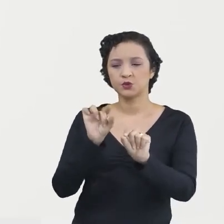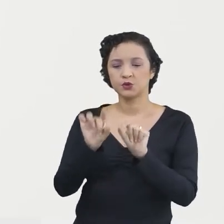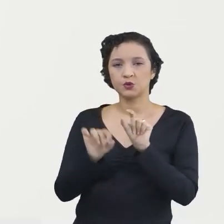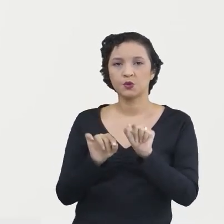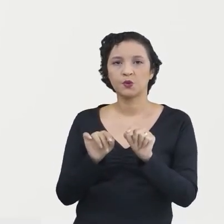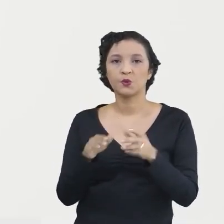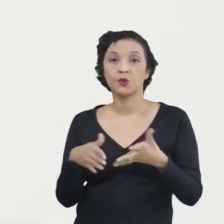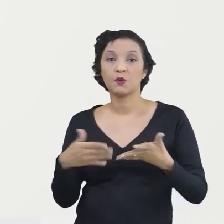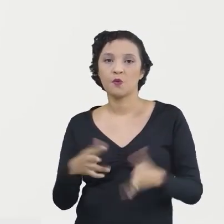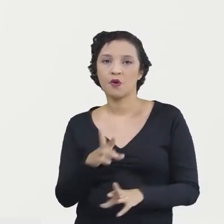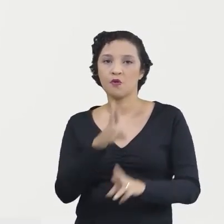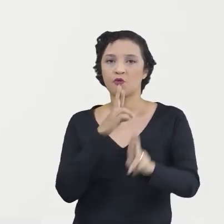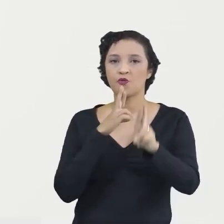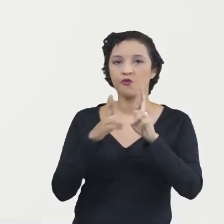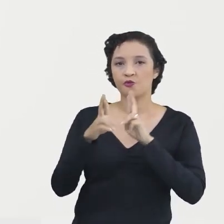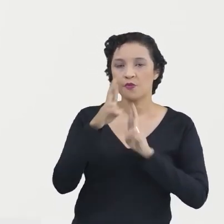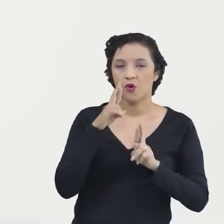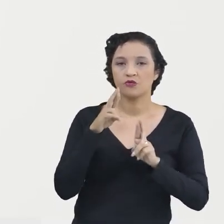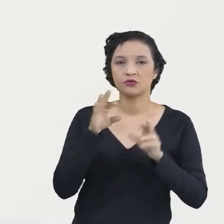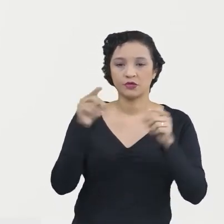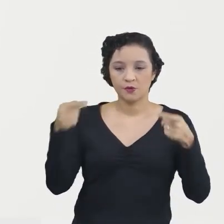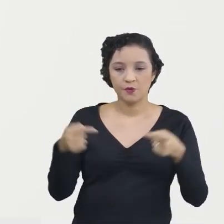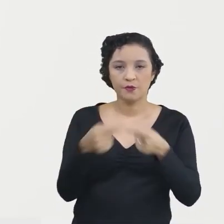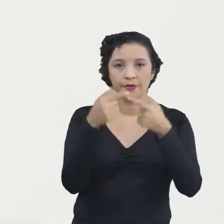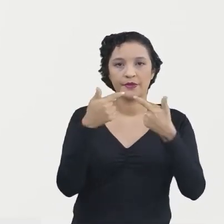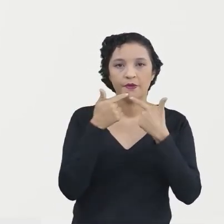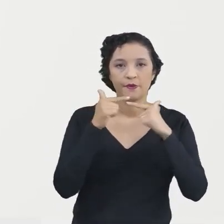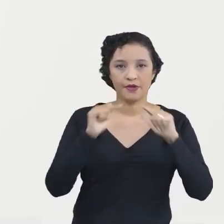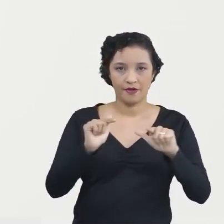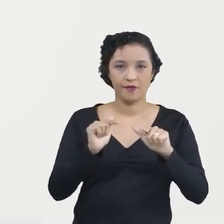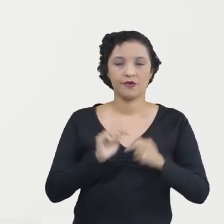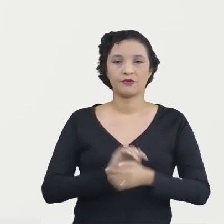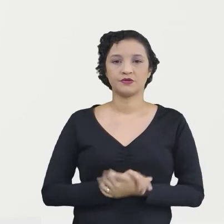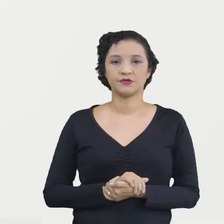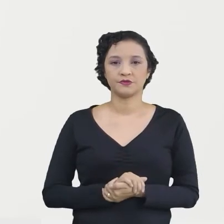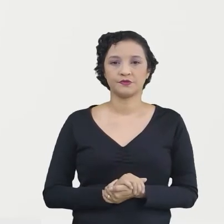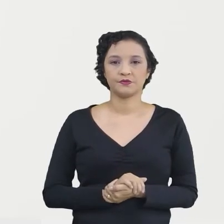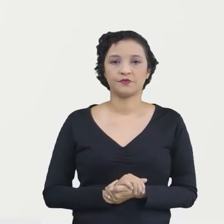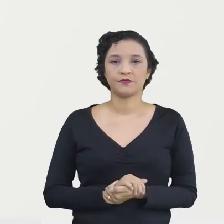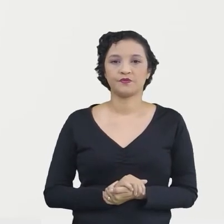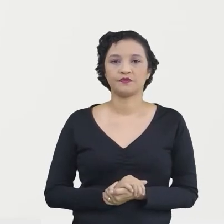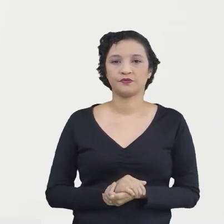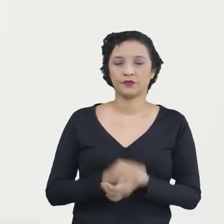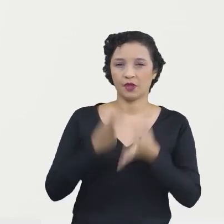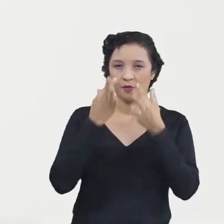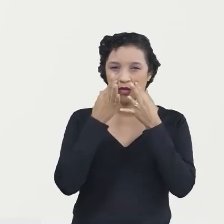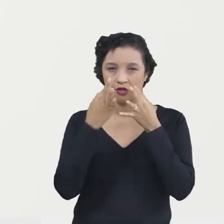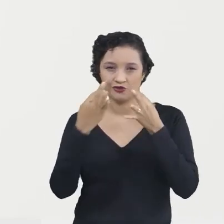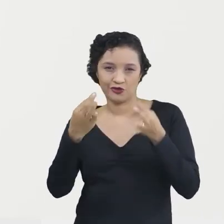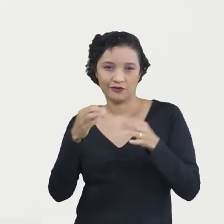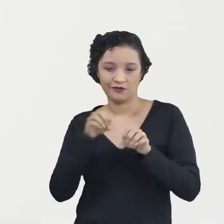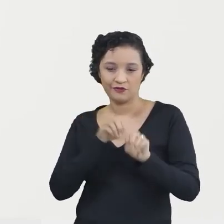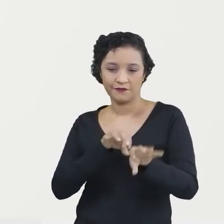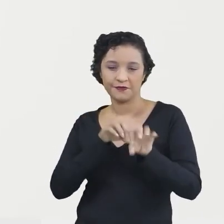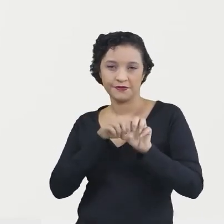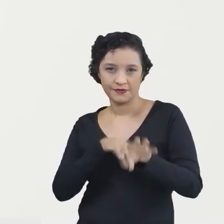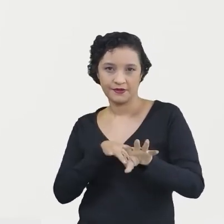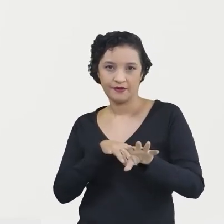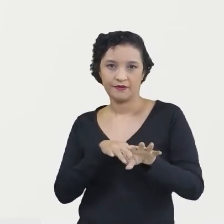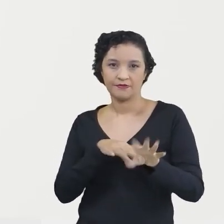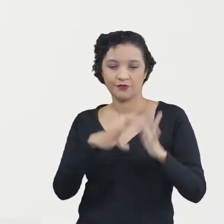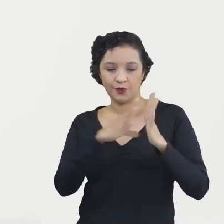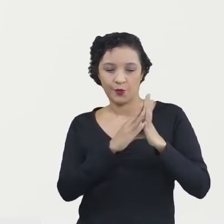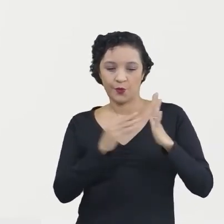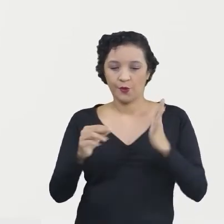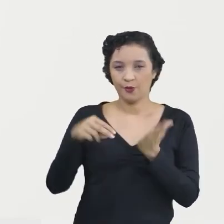indica qual a linguagem utilizada pelo autor. É bom ler os versos. Preste atenção que eu vou lhe ensinar. Veja o passinho,